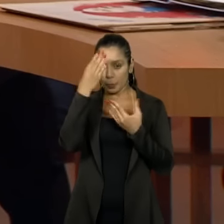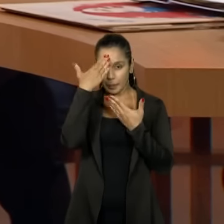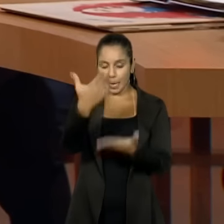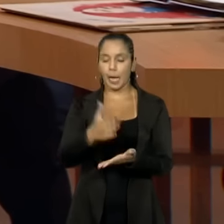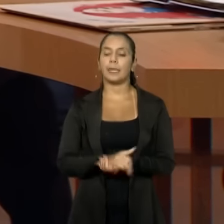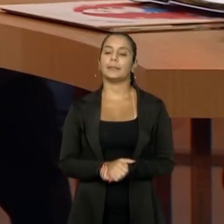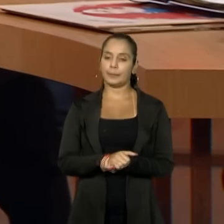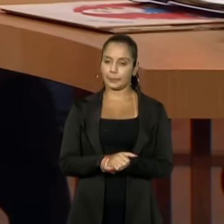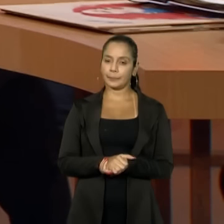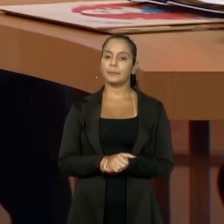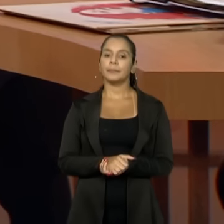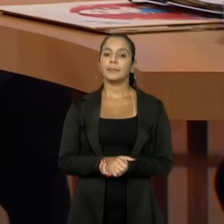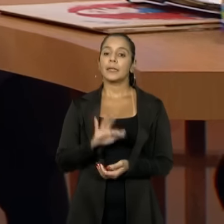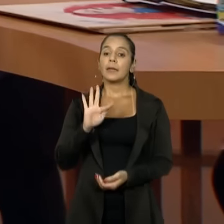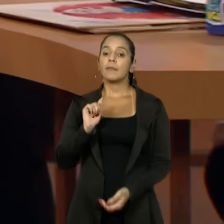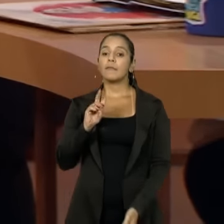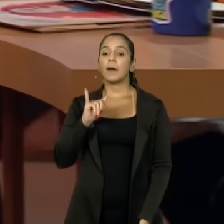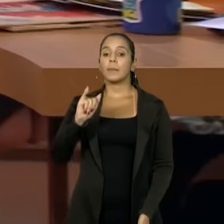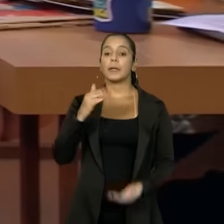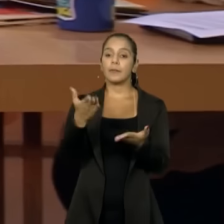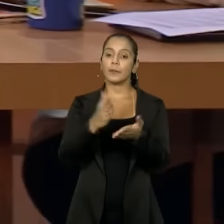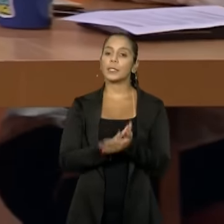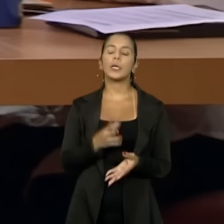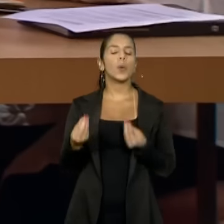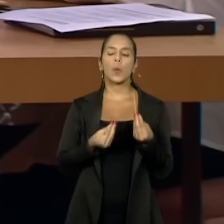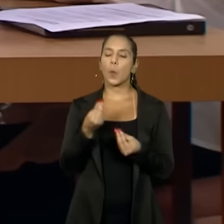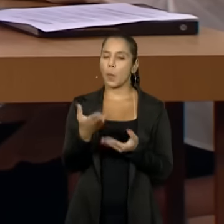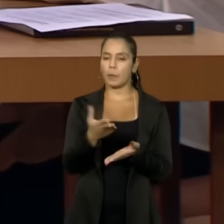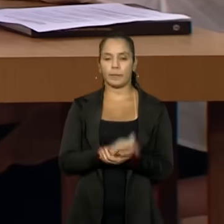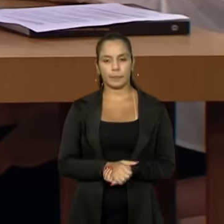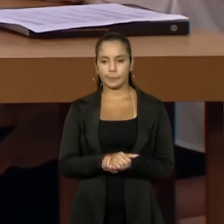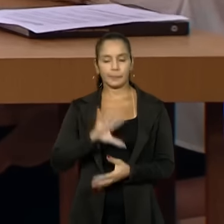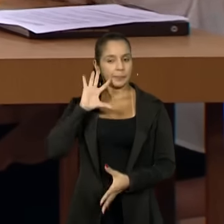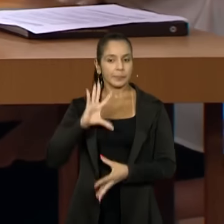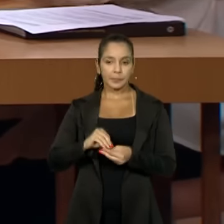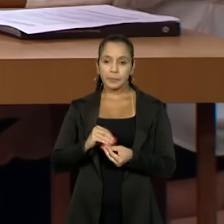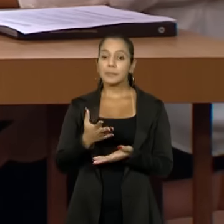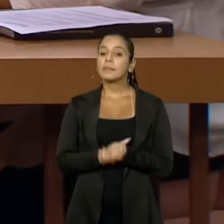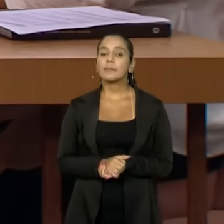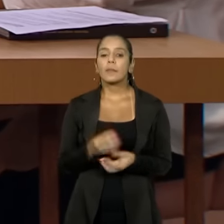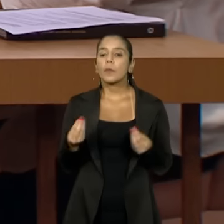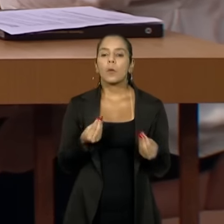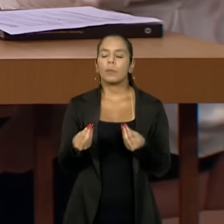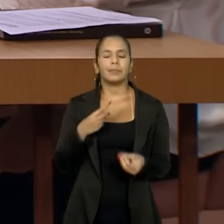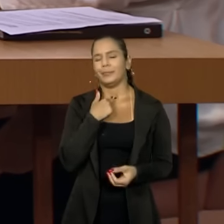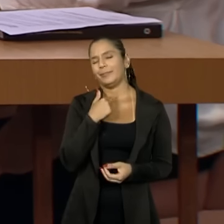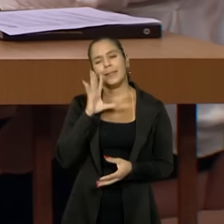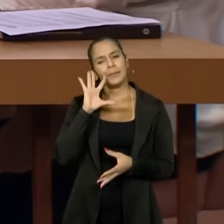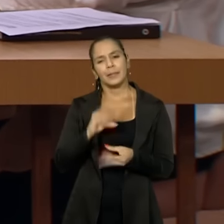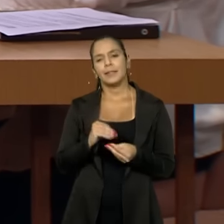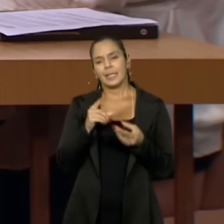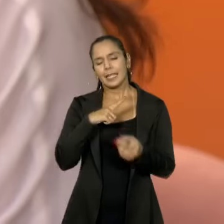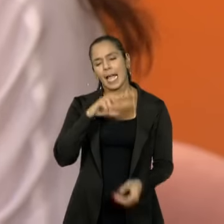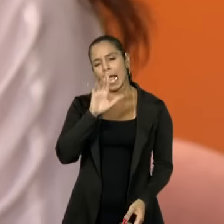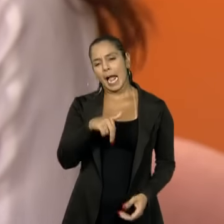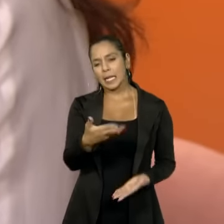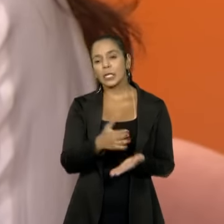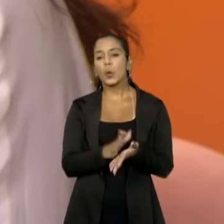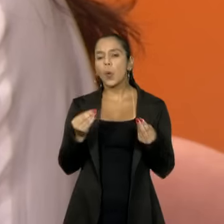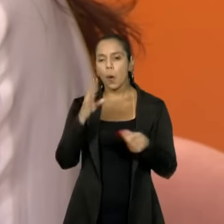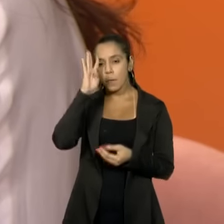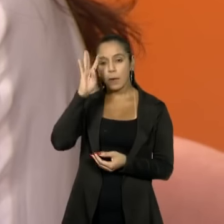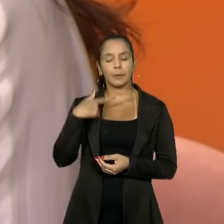muito obrigada. Nada, disponha. Fabi, você, me diga lá, como é que você resumiria? Se resumiria não, porque não dá para resumir, como o Adelzão tem toda a razão, mas como é